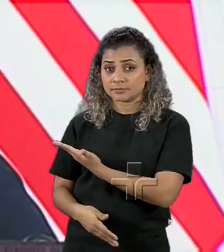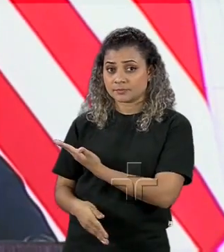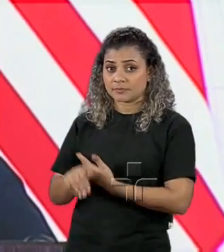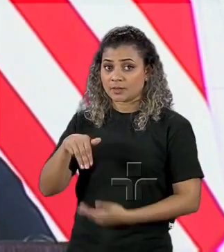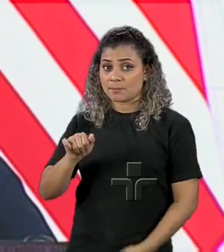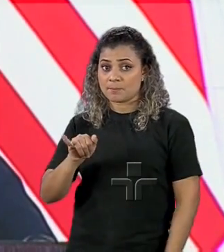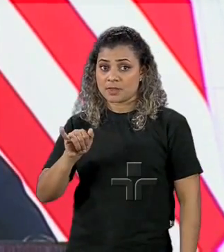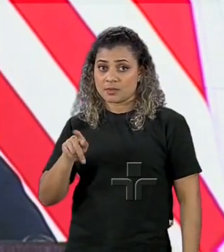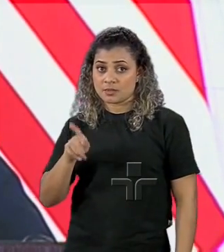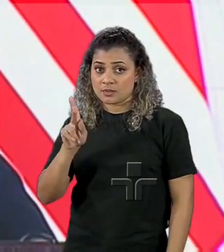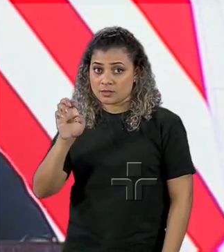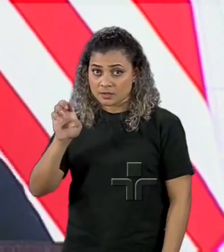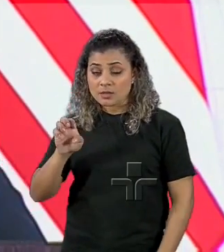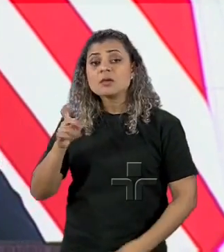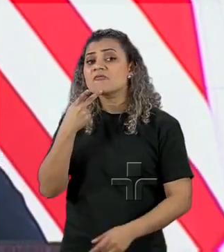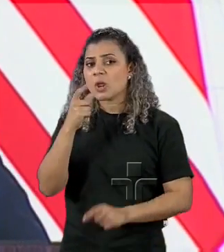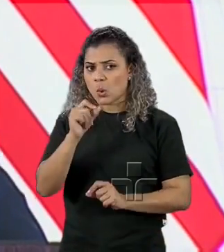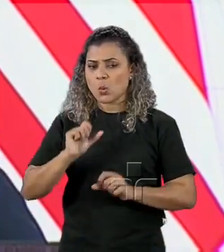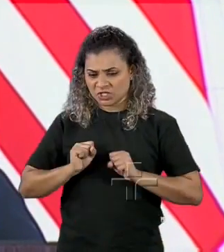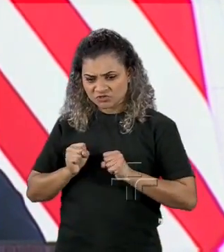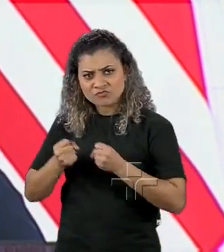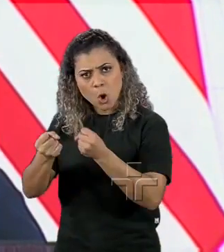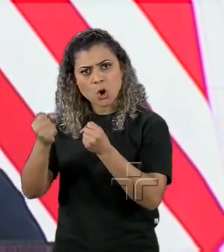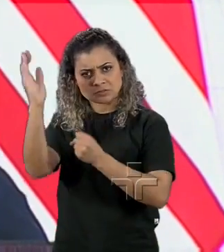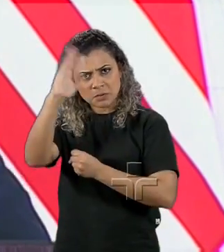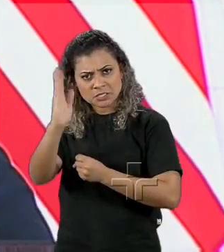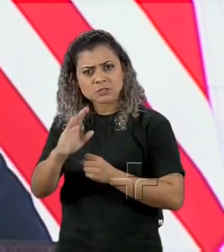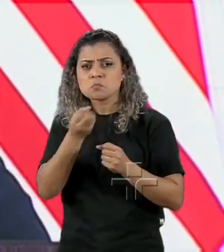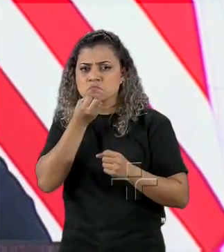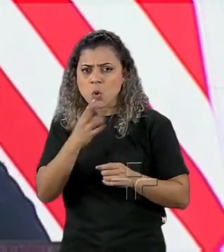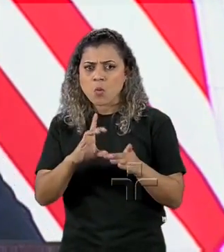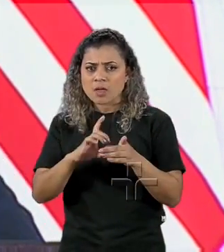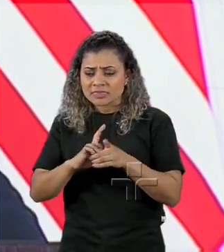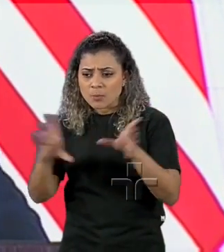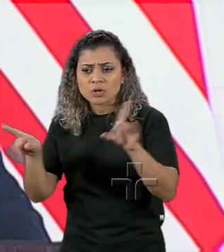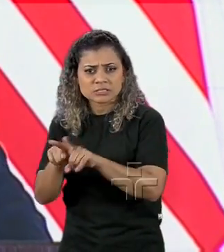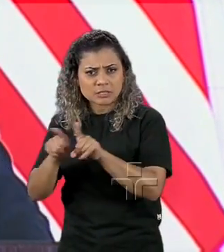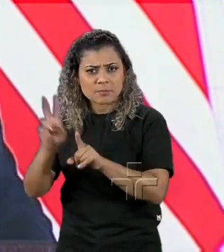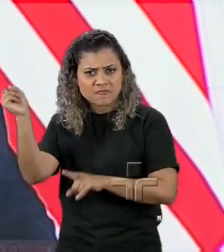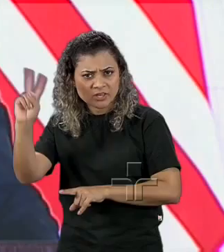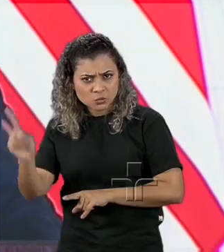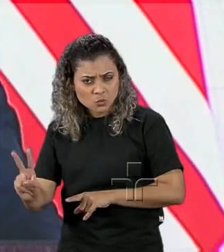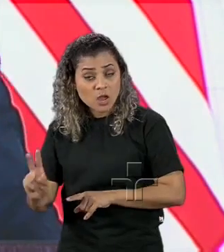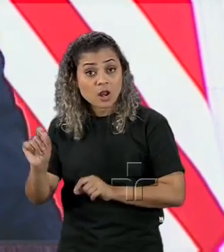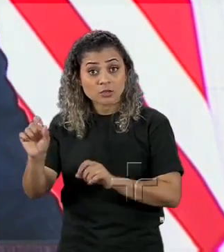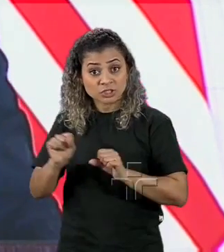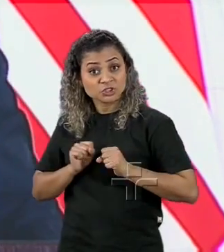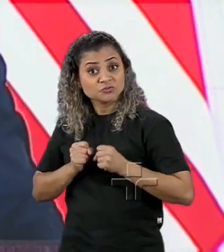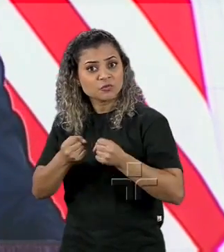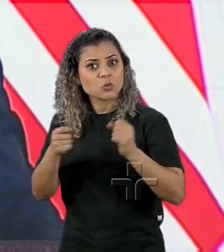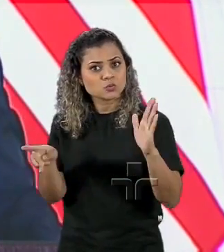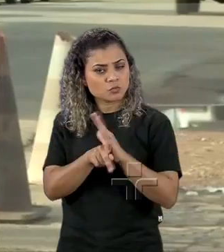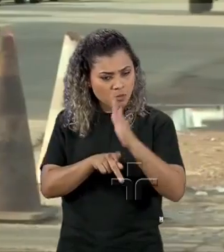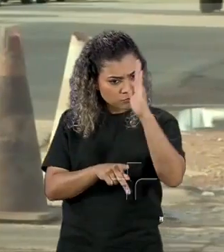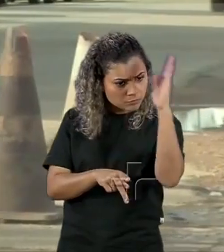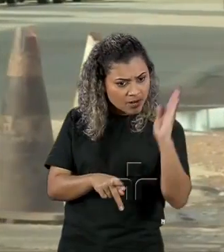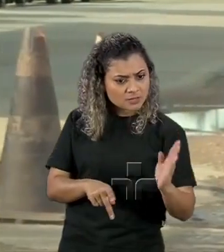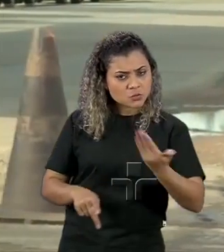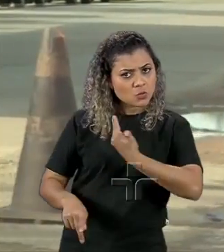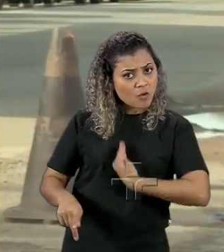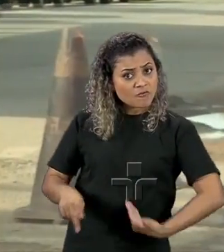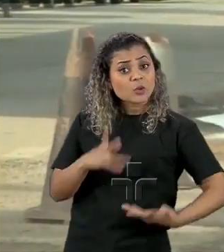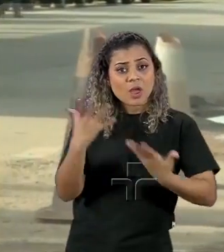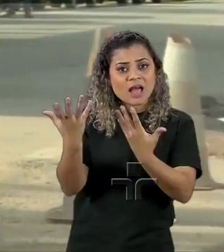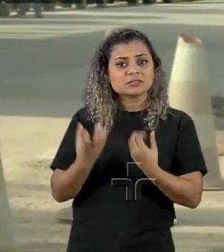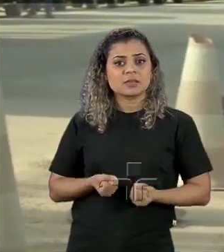que apoia o esforço do Brasil em restaurar a democracia na Venezuela e reconhece o esforço do governo brasileiro de acolher